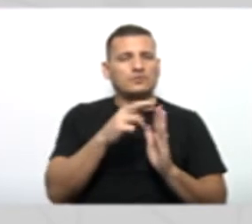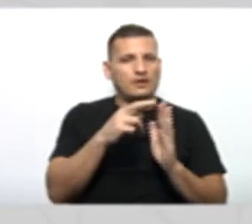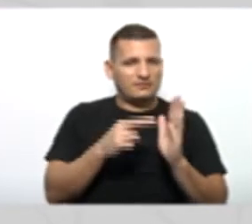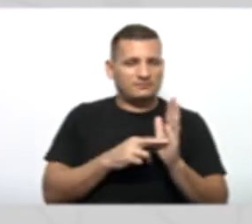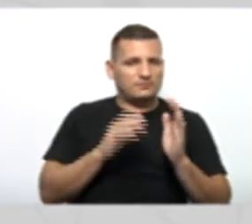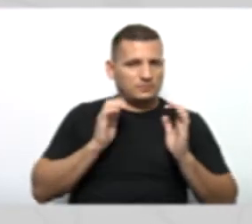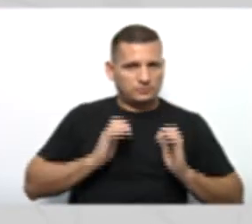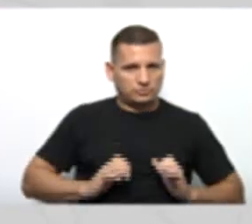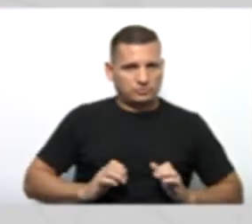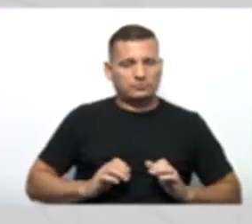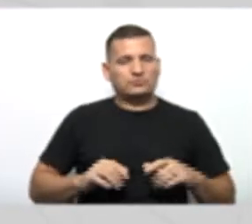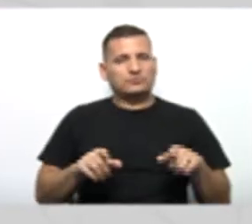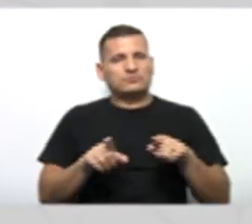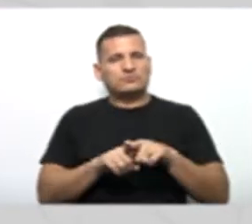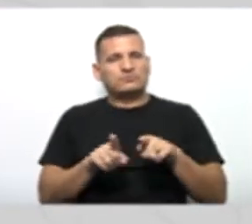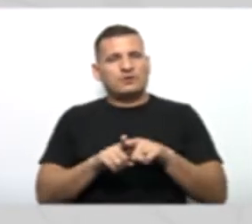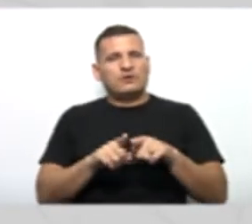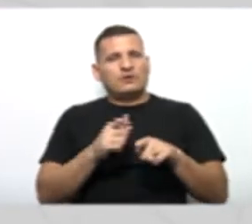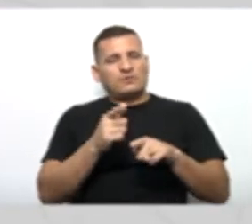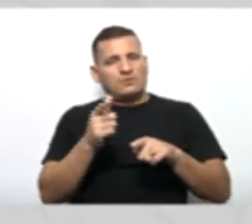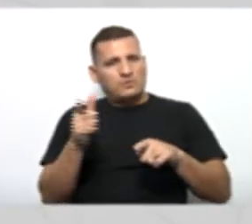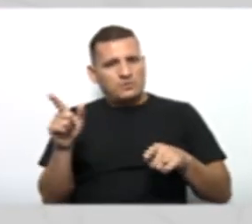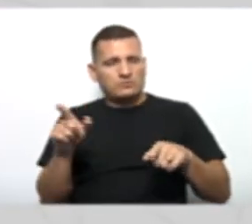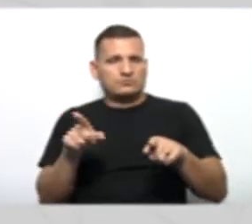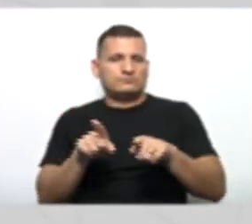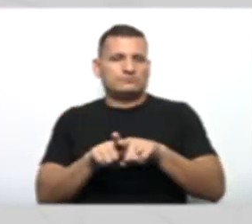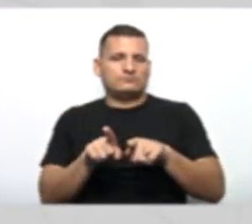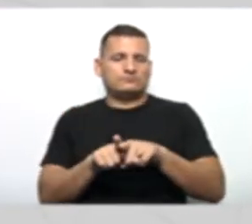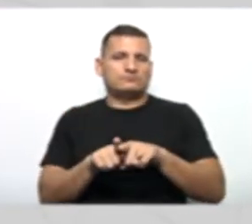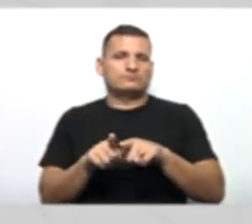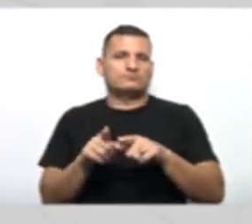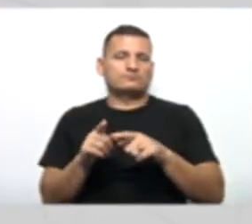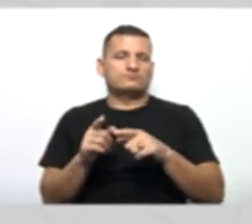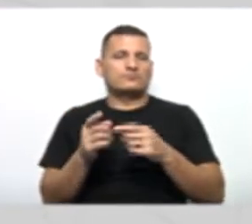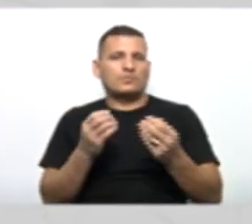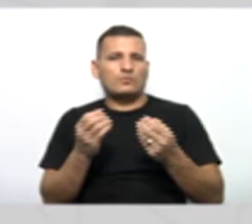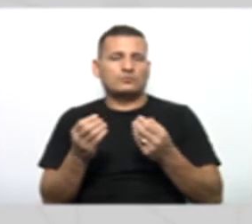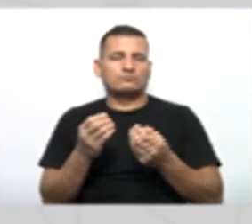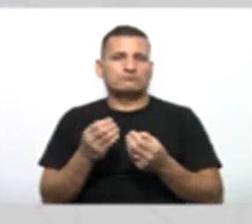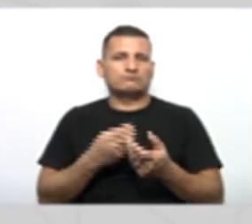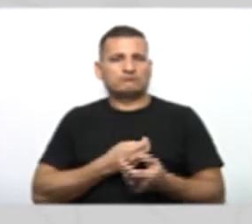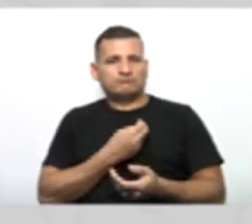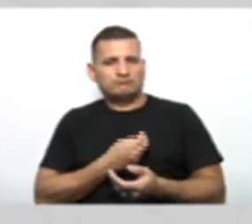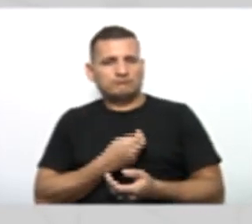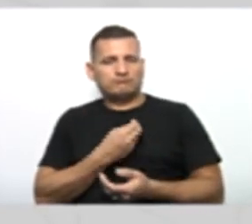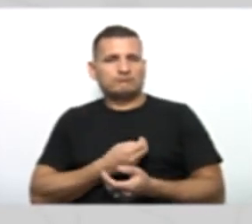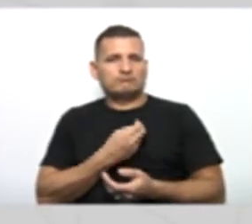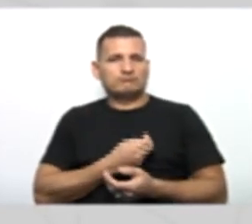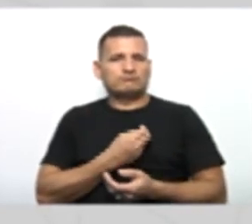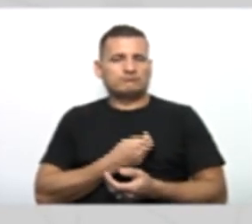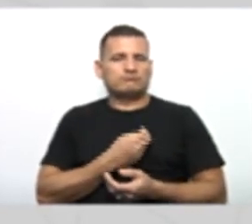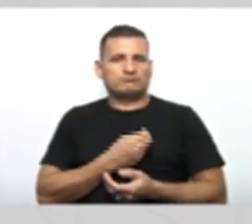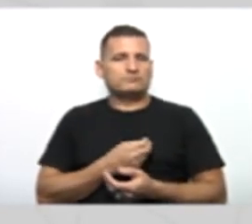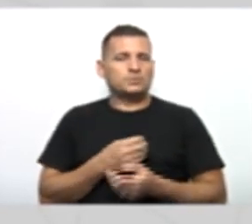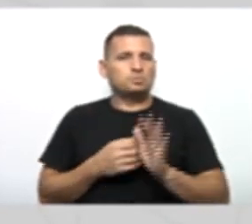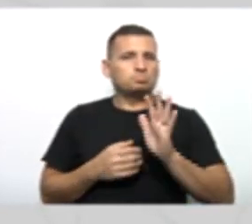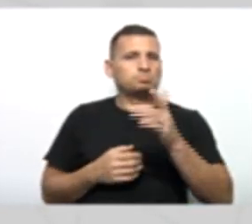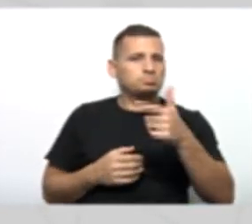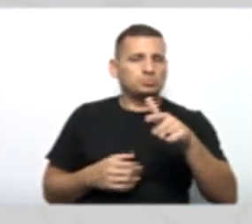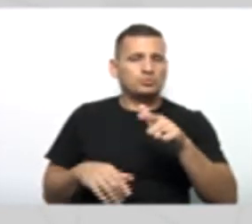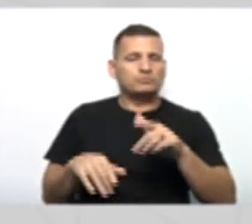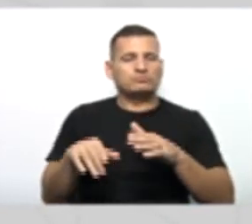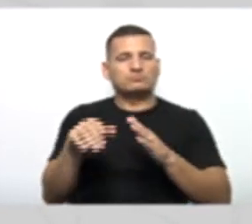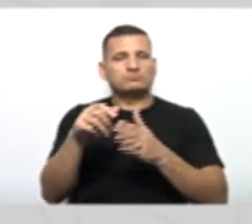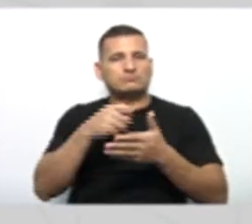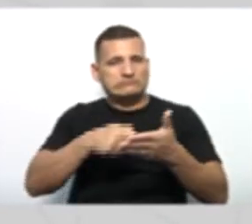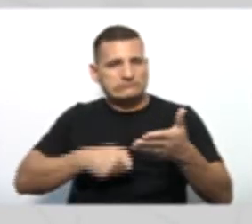nós tenhamos outras formas de convivência que não esteja escrito formalmente